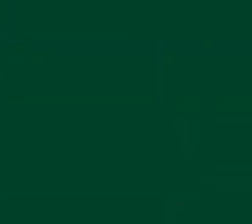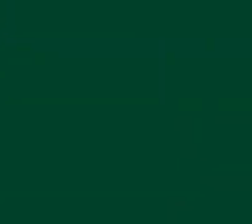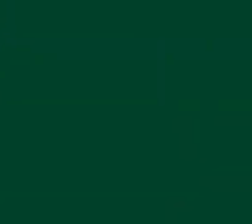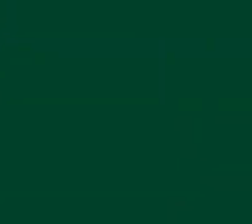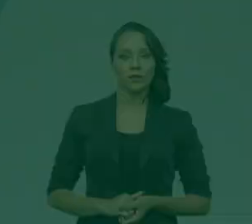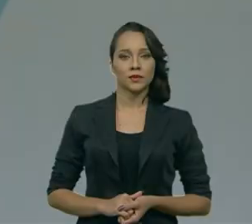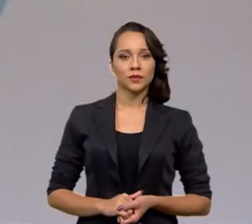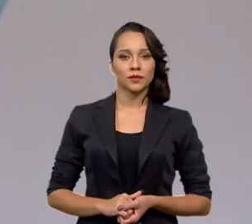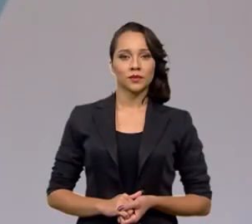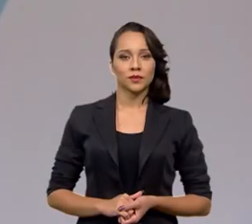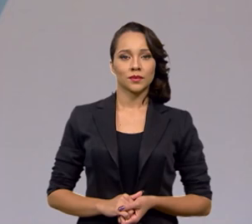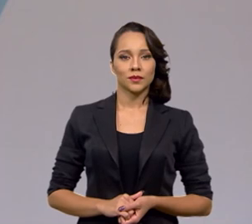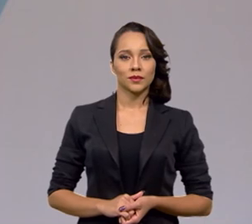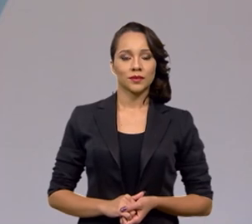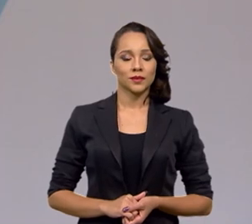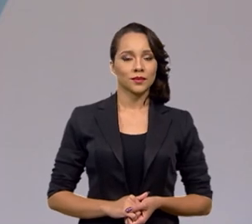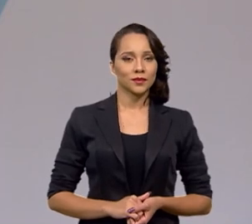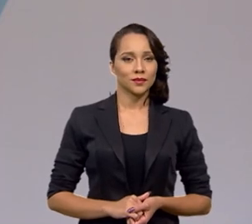E aí